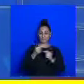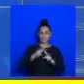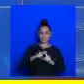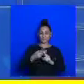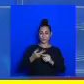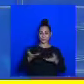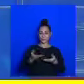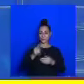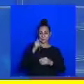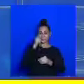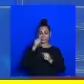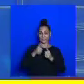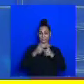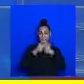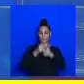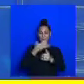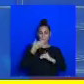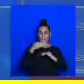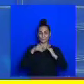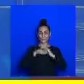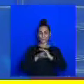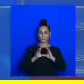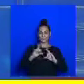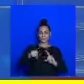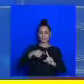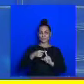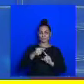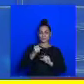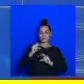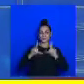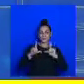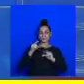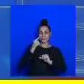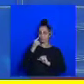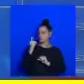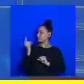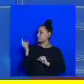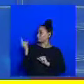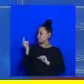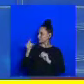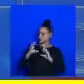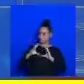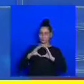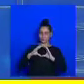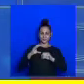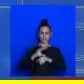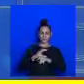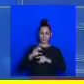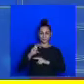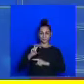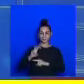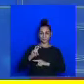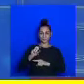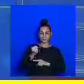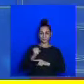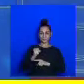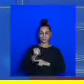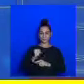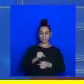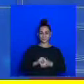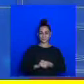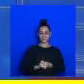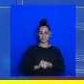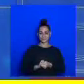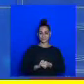sorte da dupla cena. Agora você conferindo Time Mania. Mais um número na tela. Bola cinza, 58. Cinza,